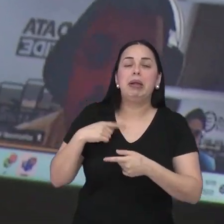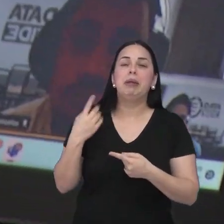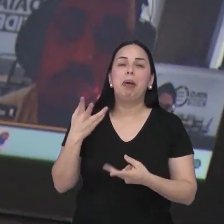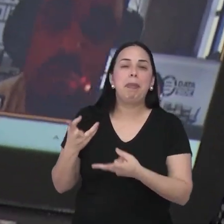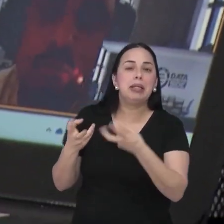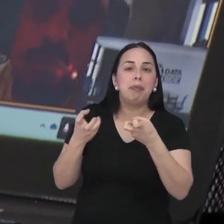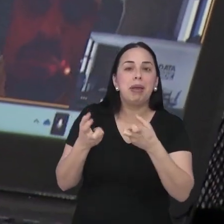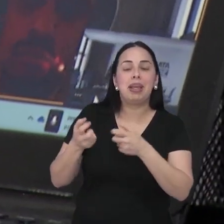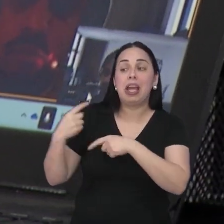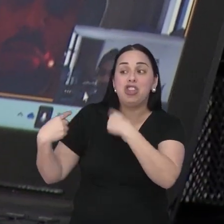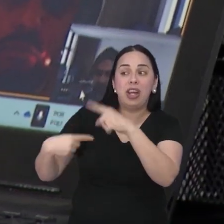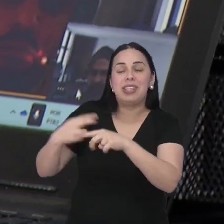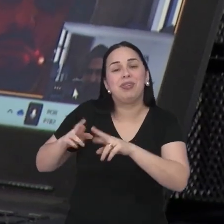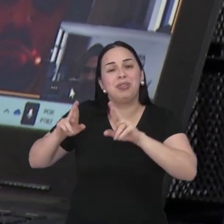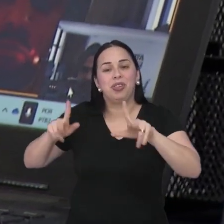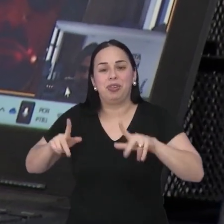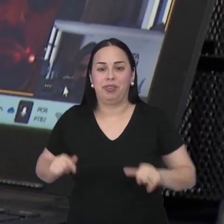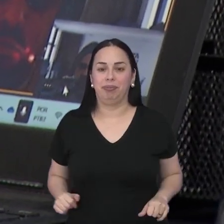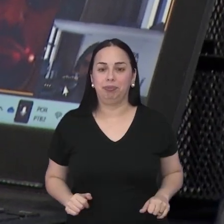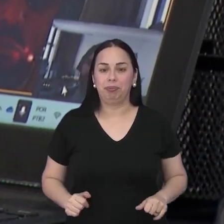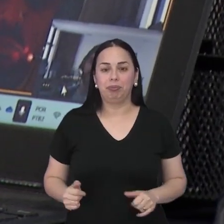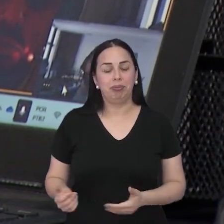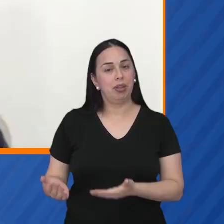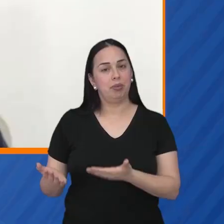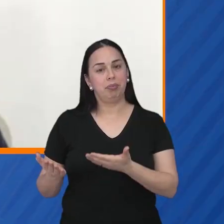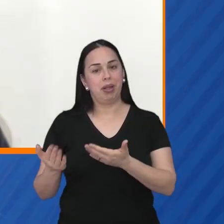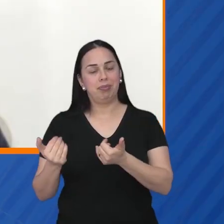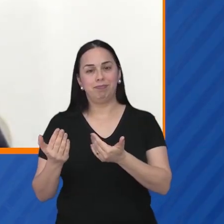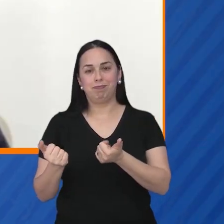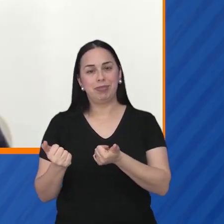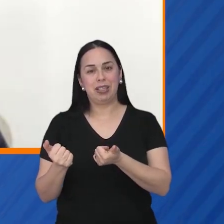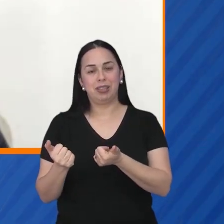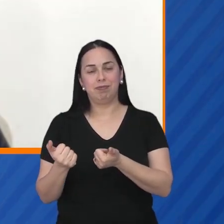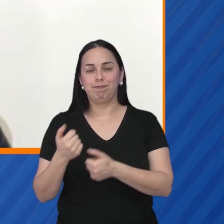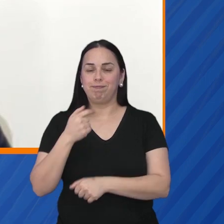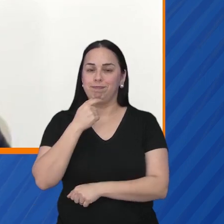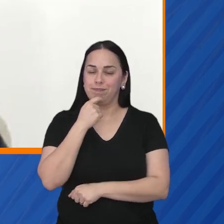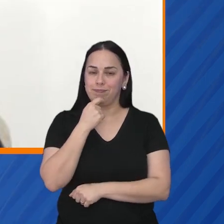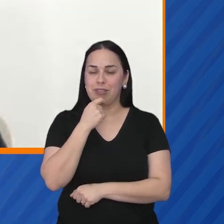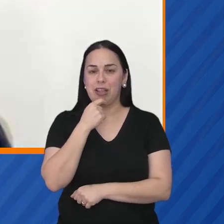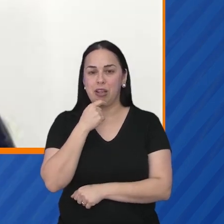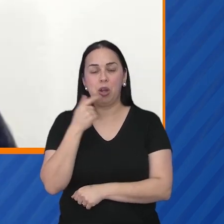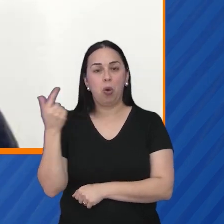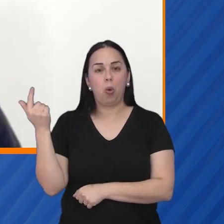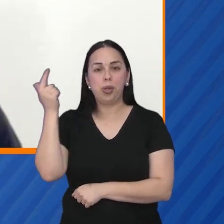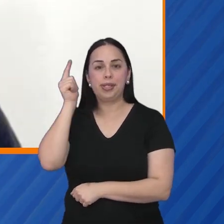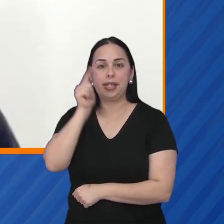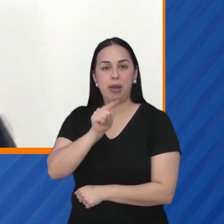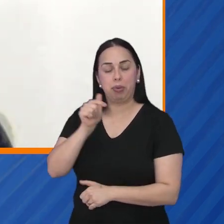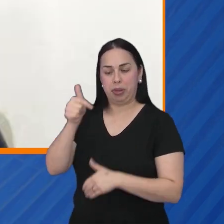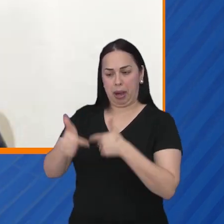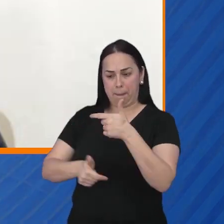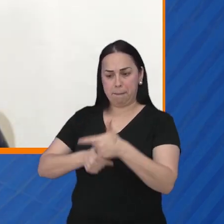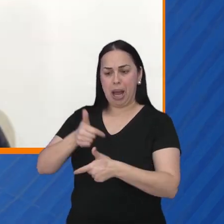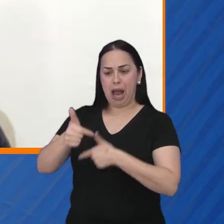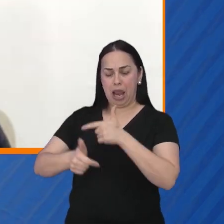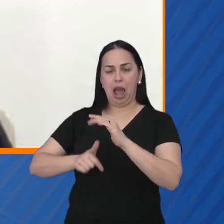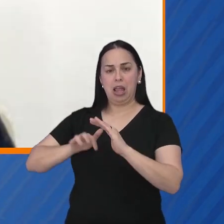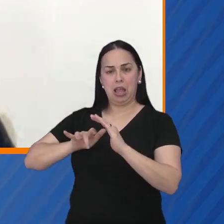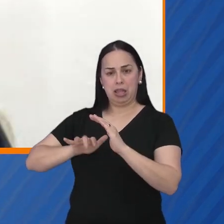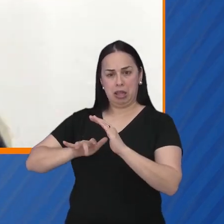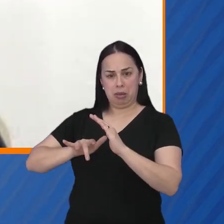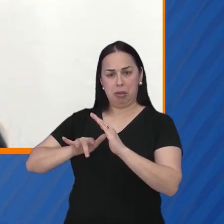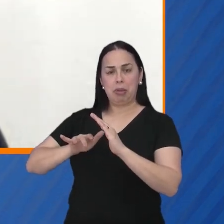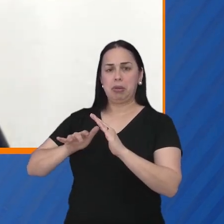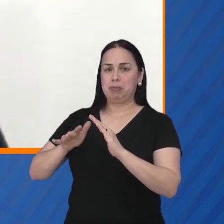preparo para gerenciar equipes multigeracionais. Os mais jovens perceberam que não houve um impacto muito grande em produtividade